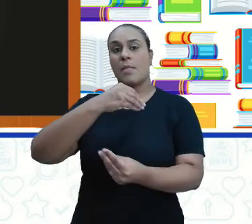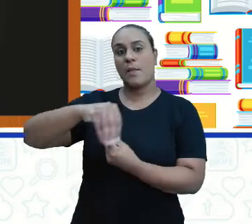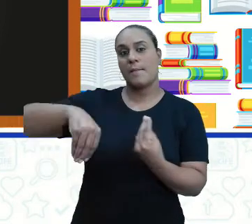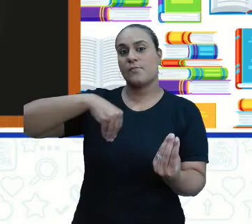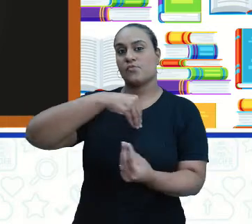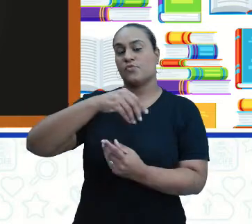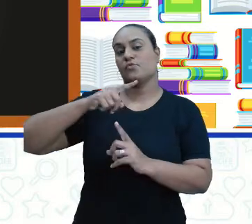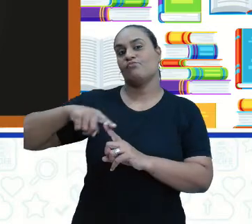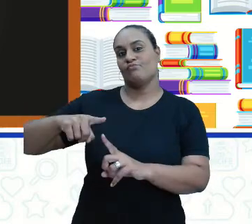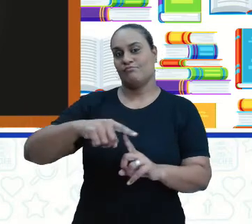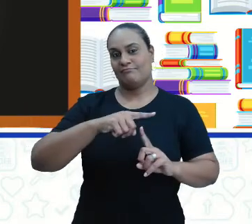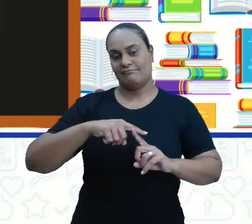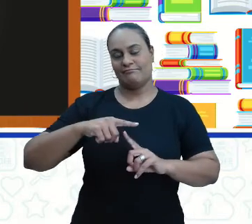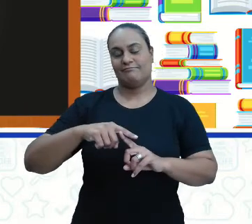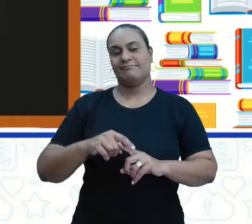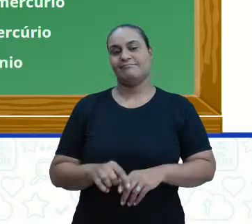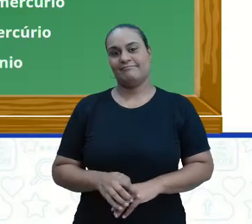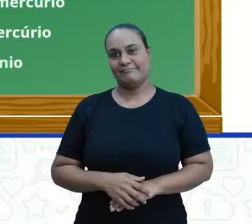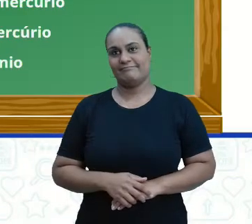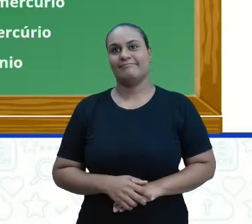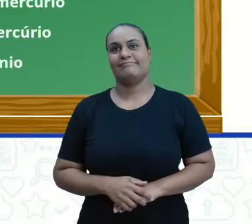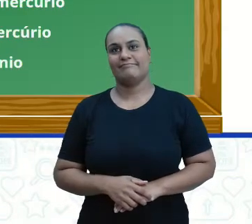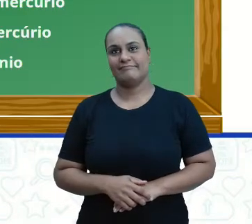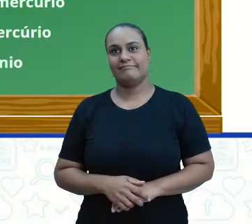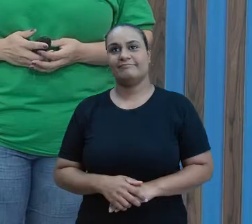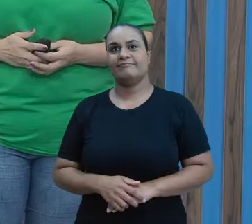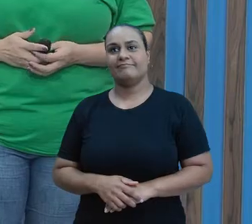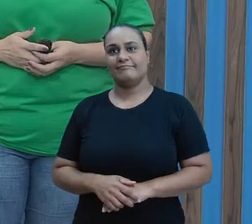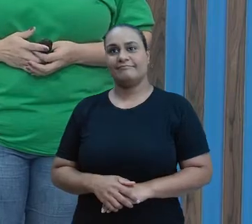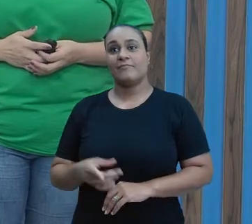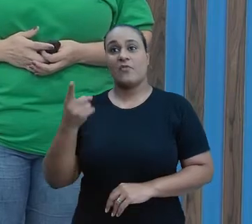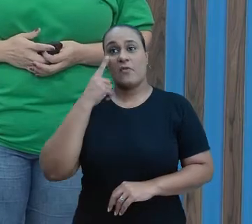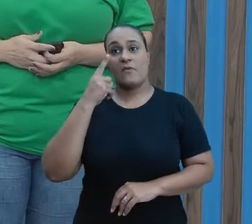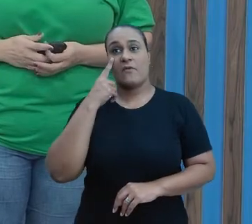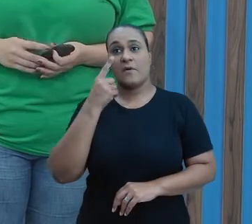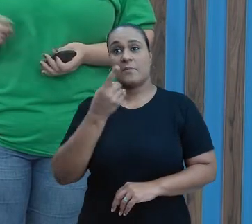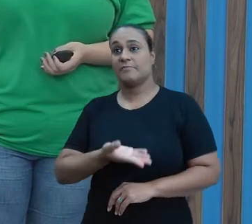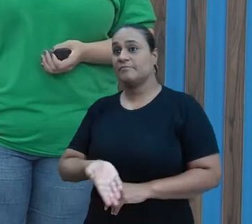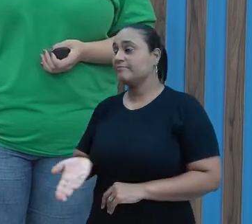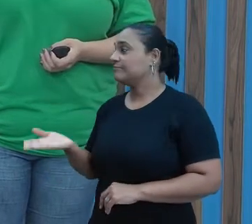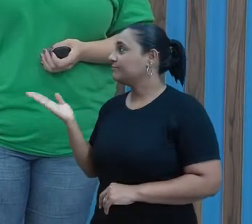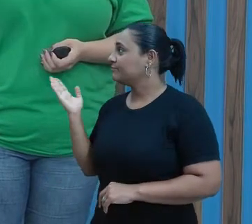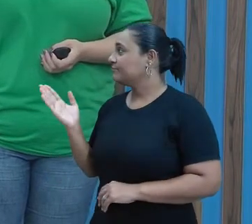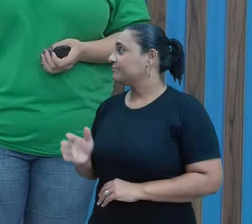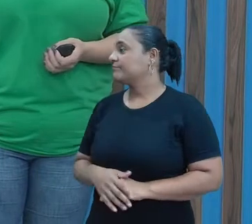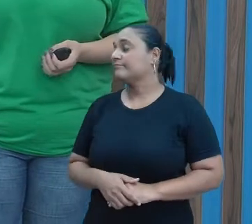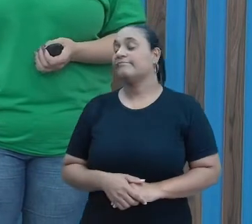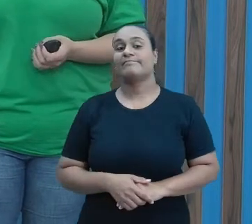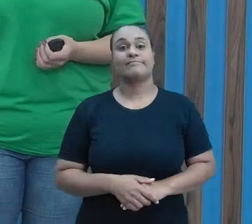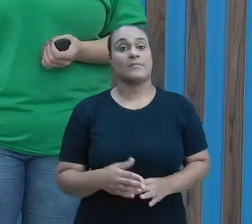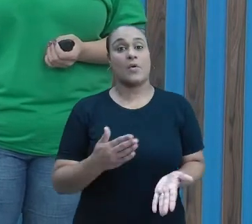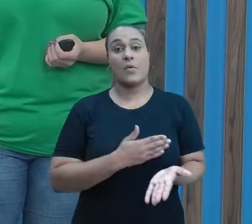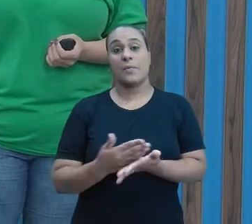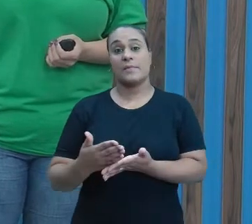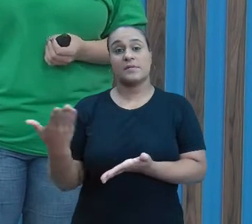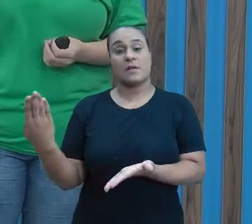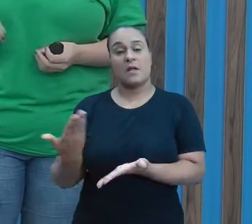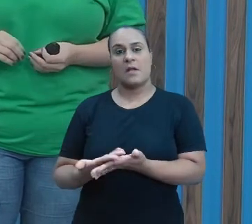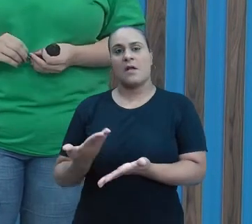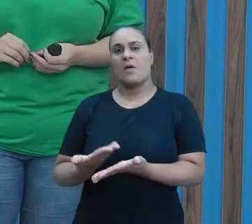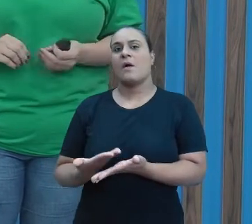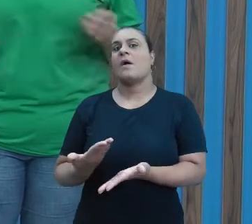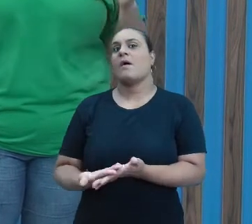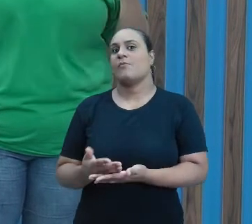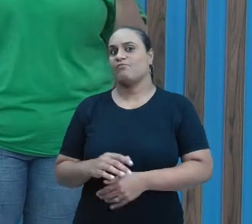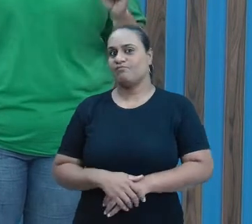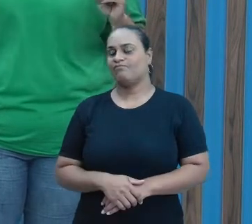seus tipos. Pois é, pessoal, vamos lá dar uma olhadinha aqui agora. Já começar essa aula com uma